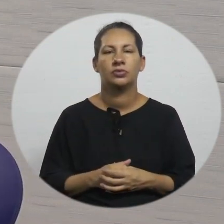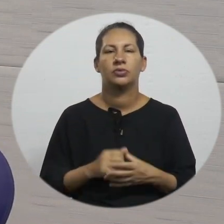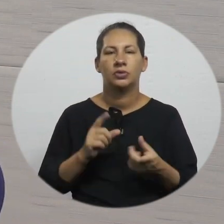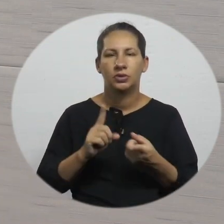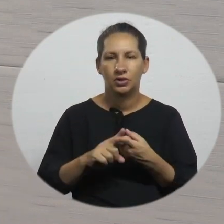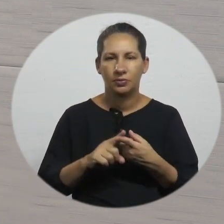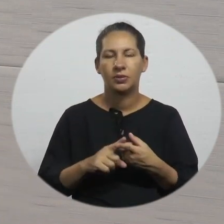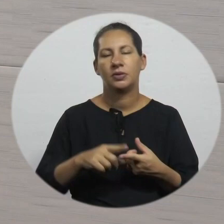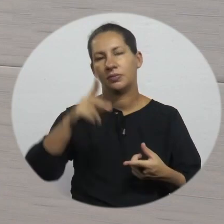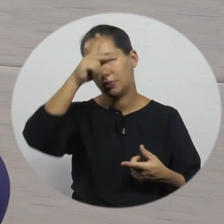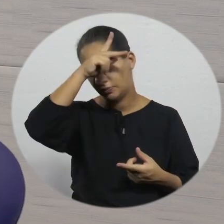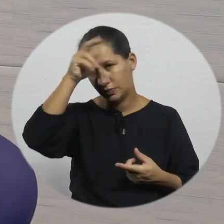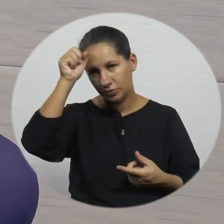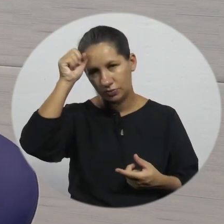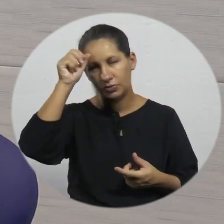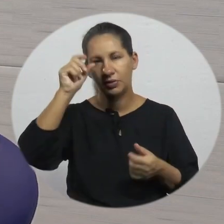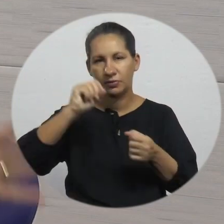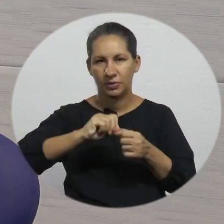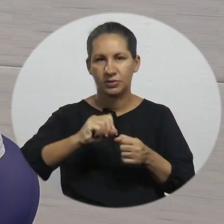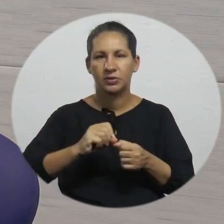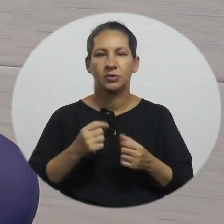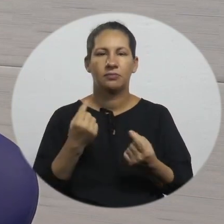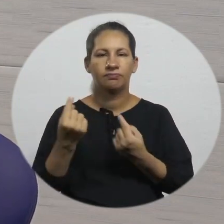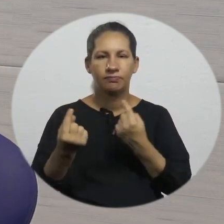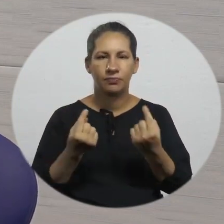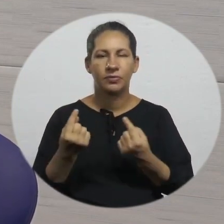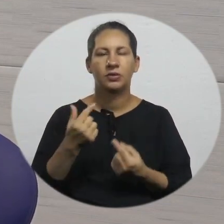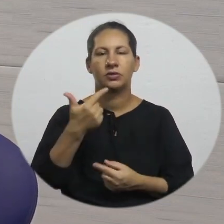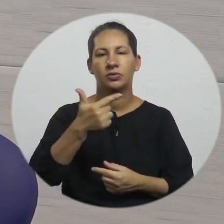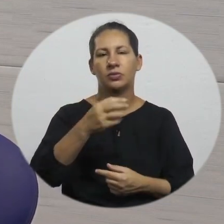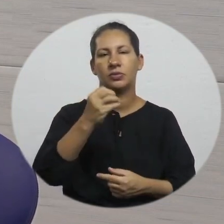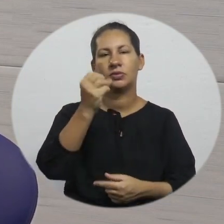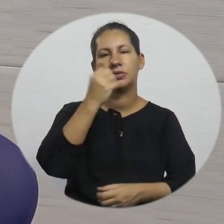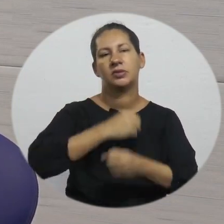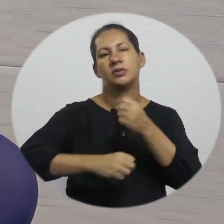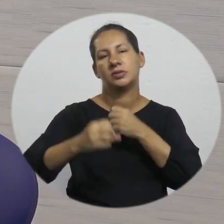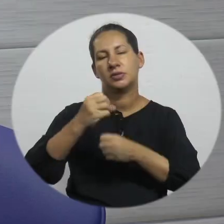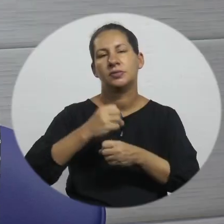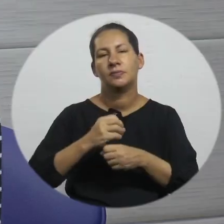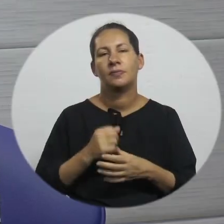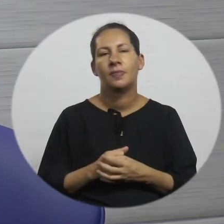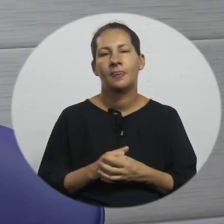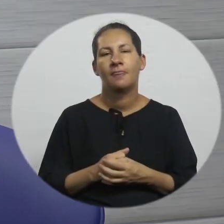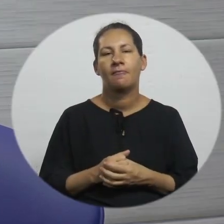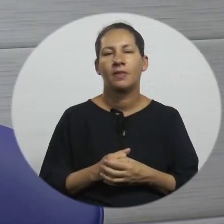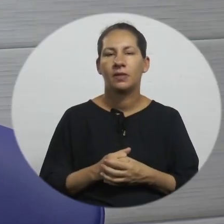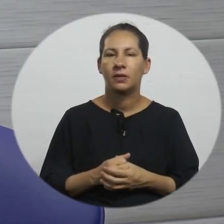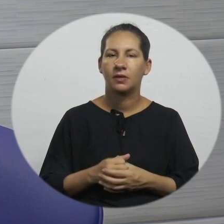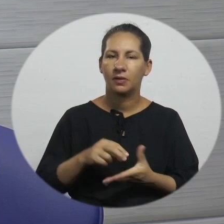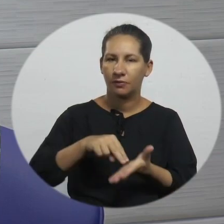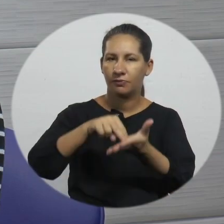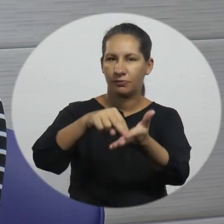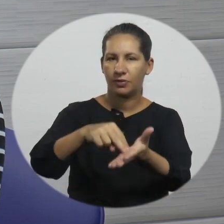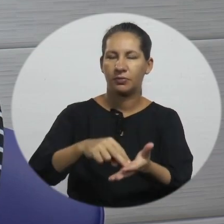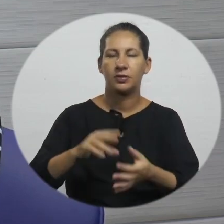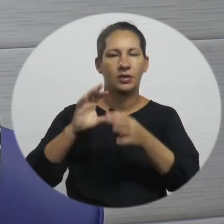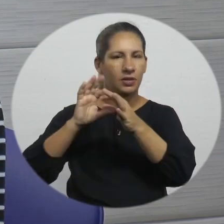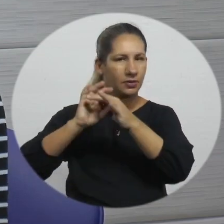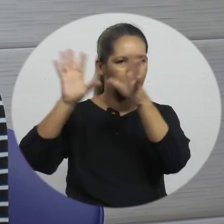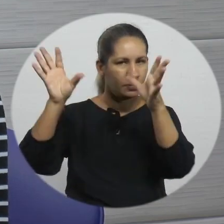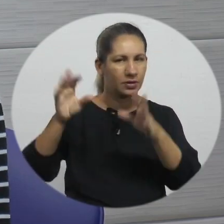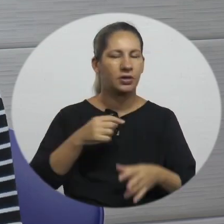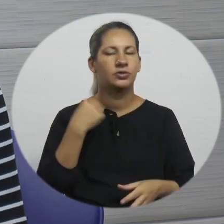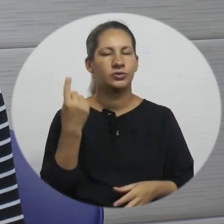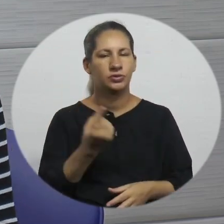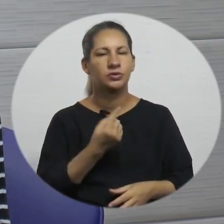gente está tratando a eleição municipal, também fazendo um paralelo com as eleições de 2016. E também para fortalecer a democracia, né?